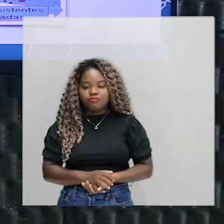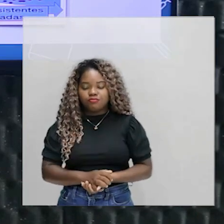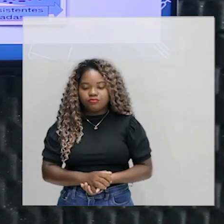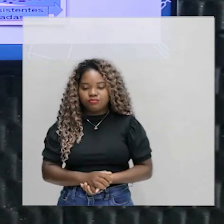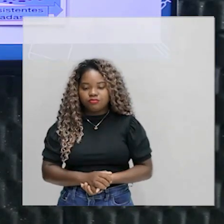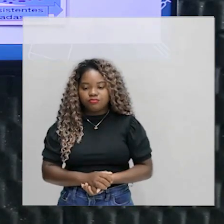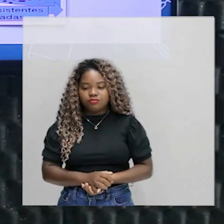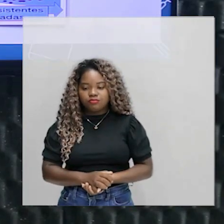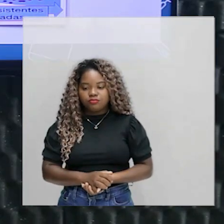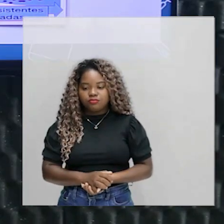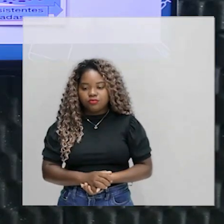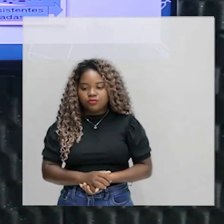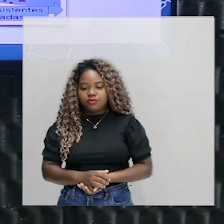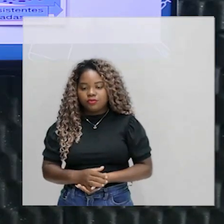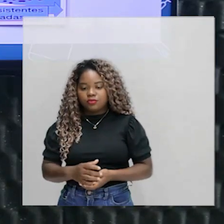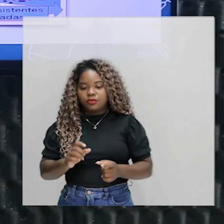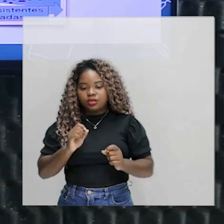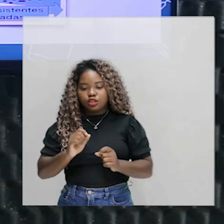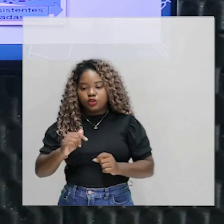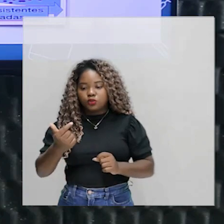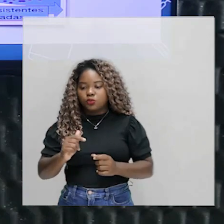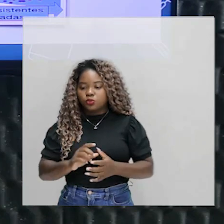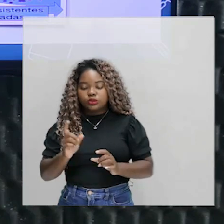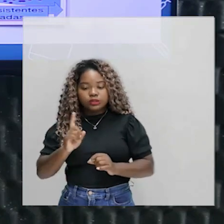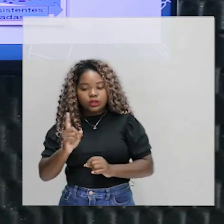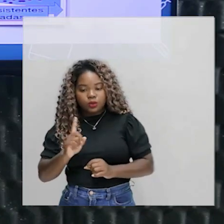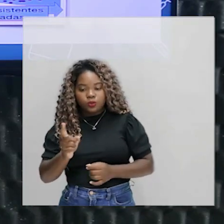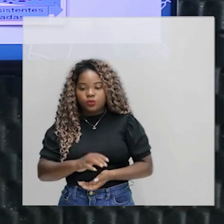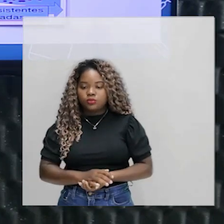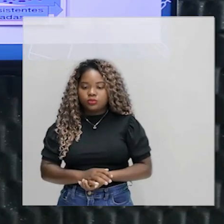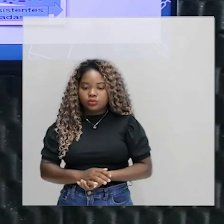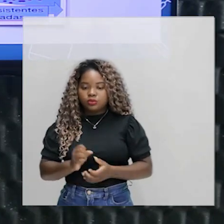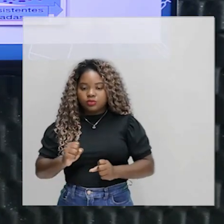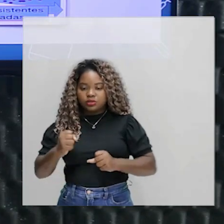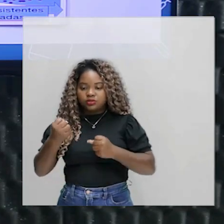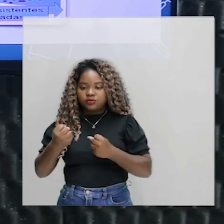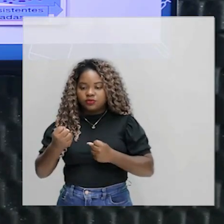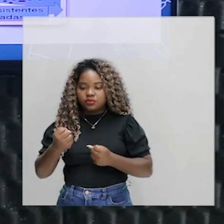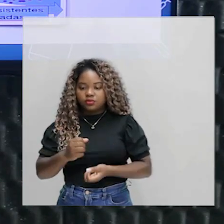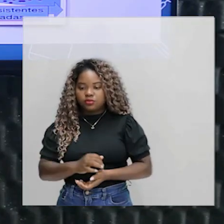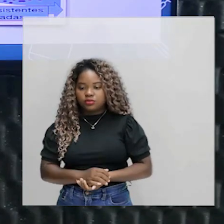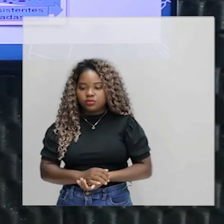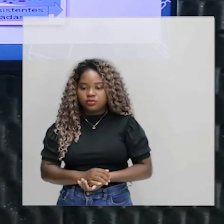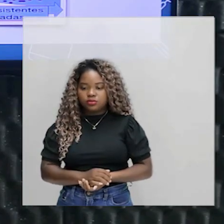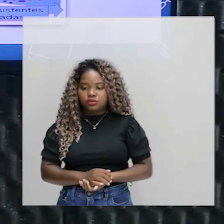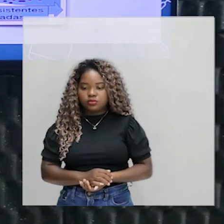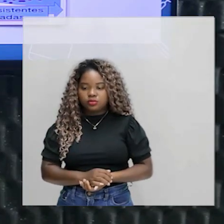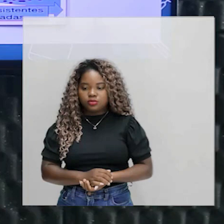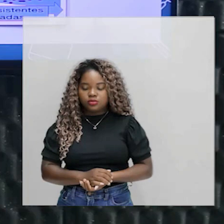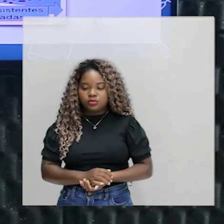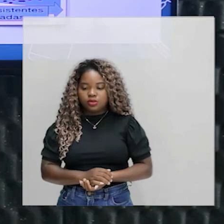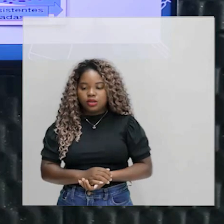tá E essas Mais Escuros elas não são sensíveis elas são mais resistentes o cara tomam antibiótico